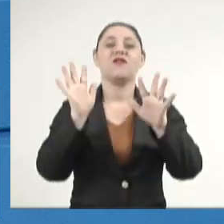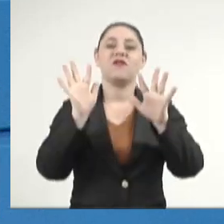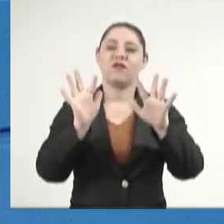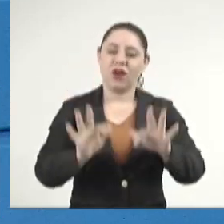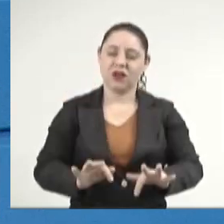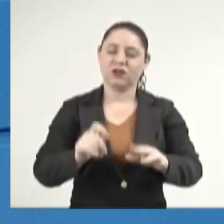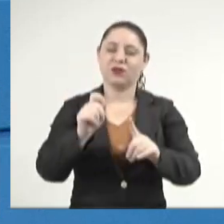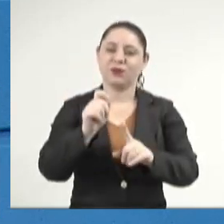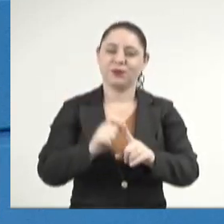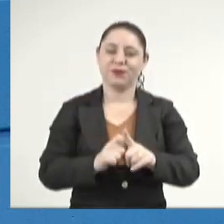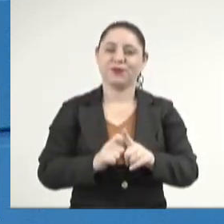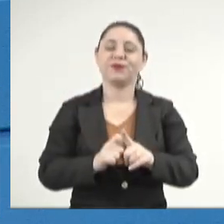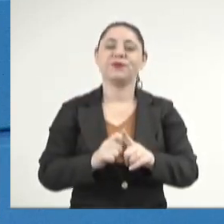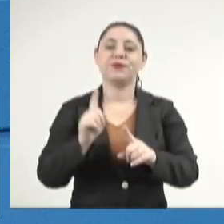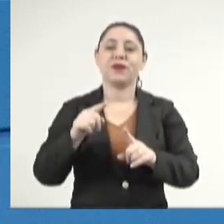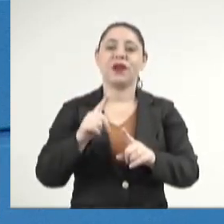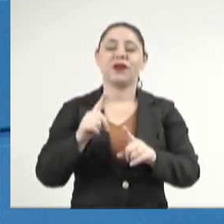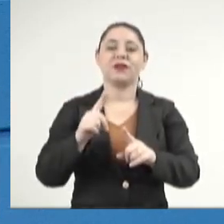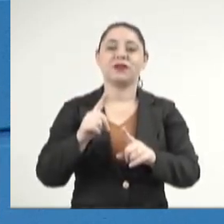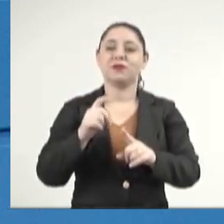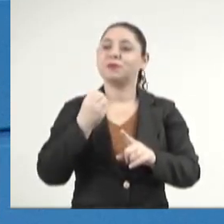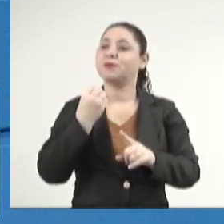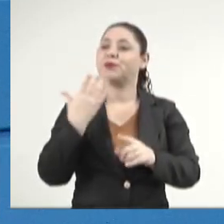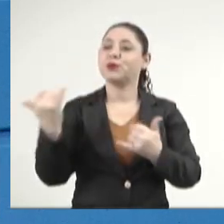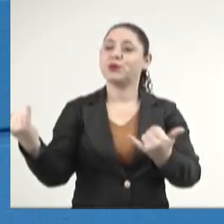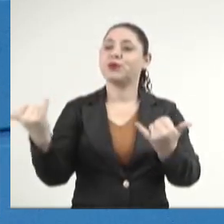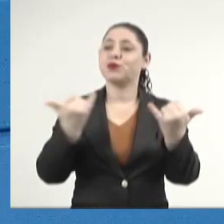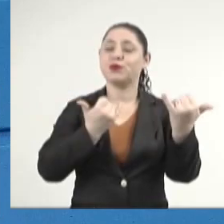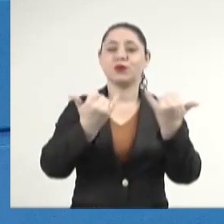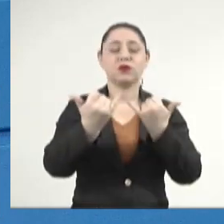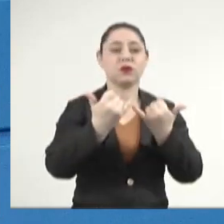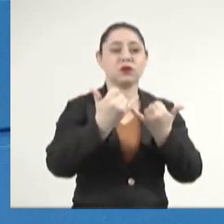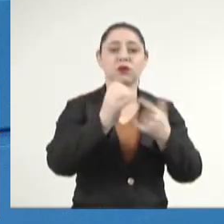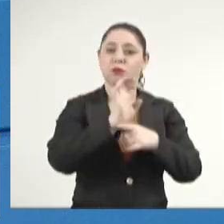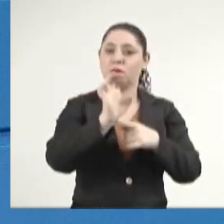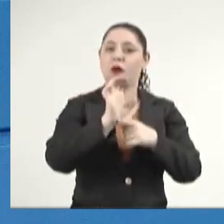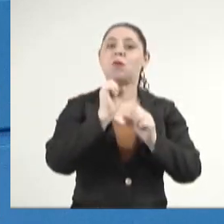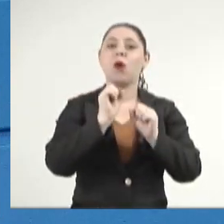Mara Caseiro com essa bela notícia e que o Mato Grosso do Sul sirva aí